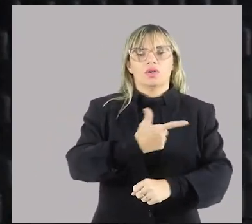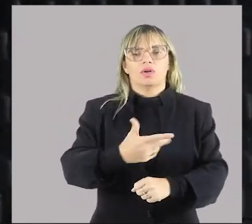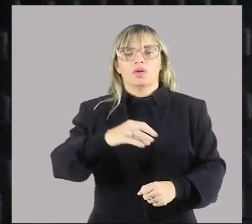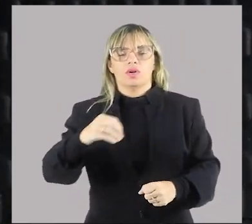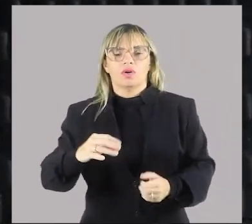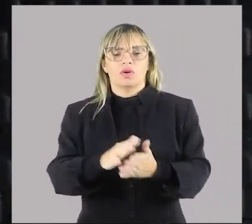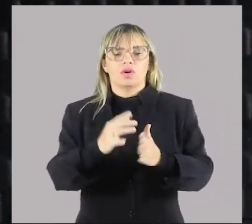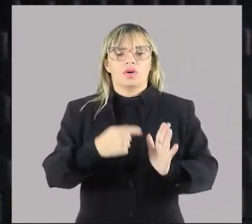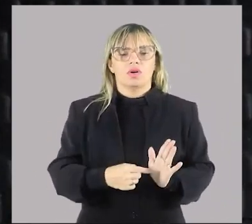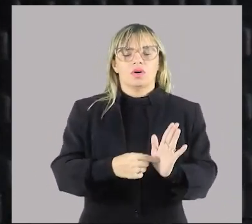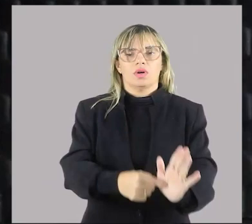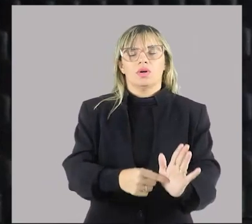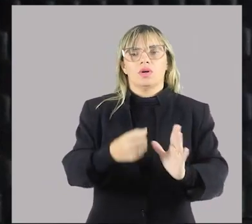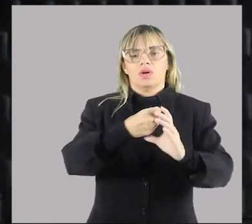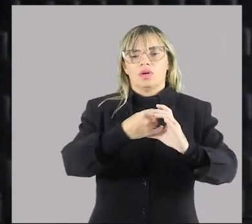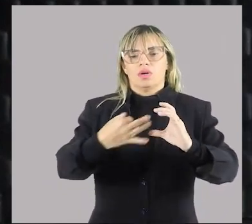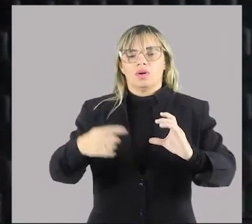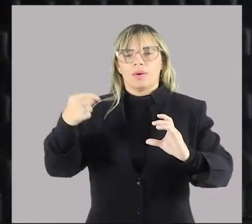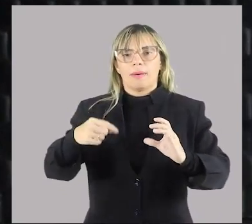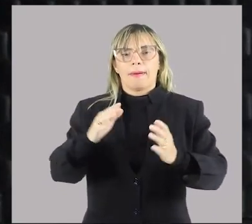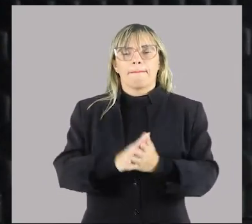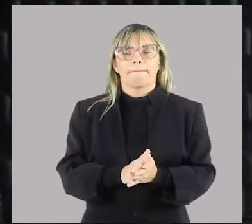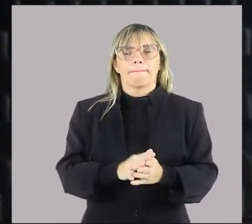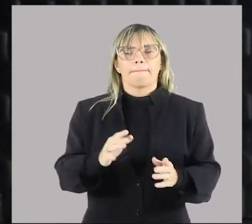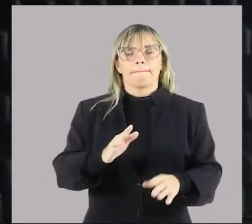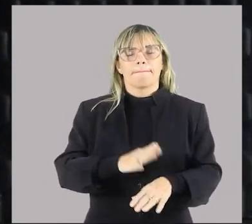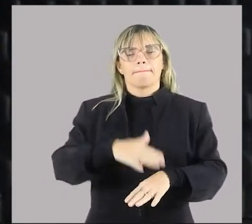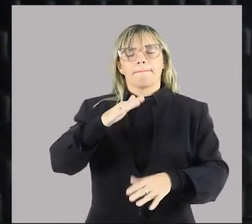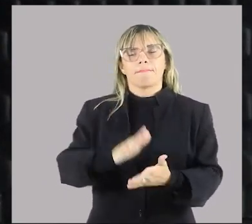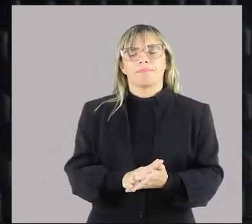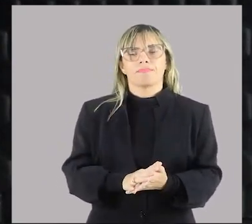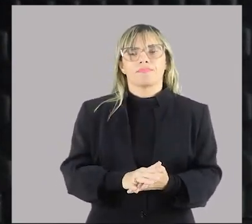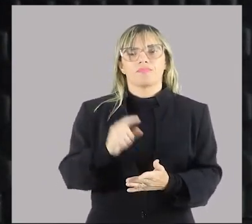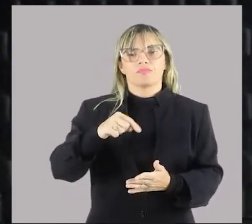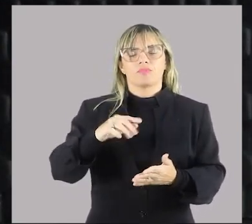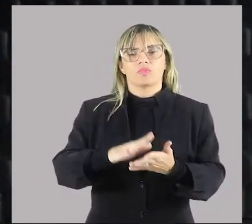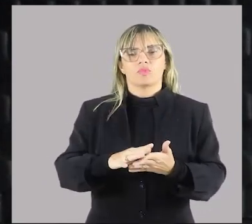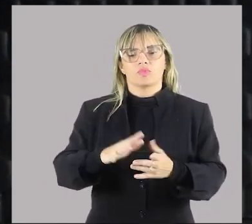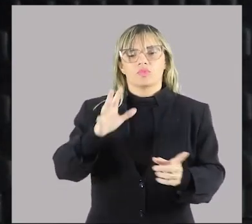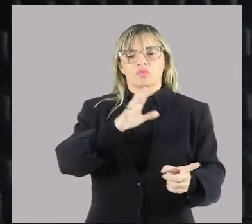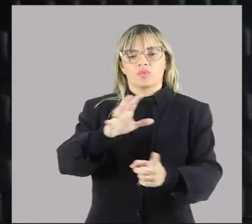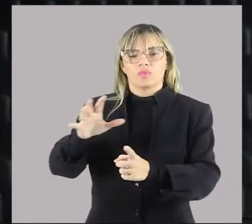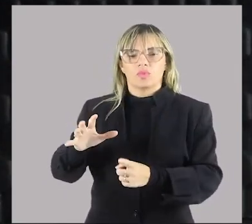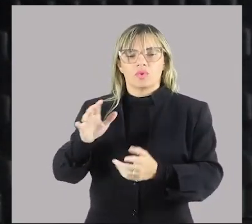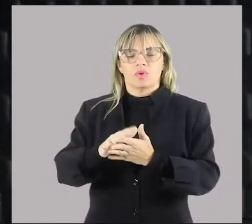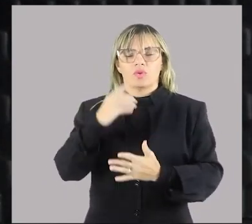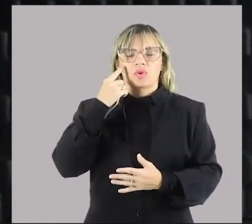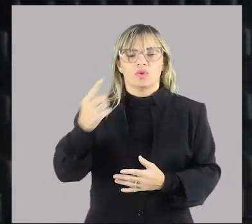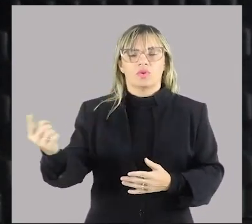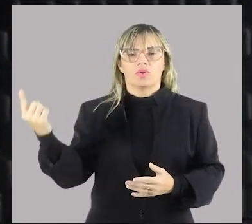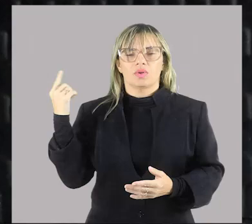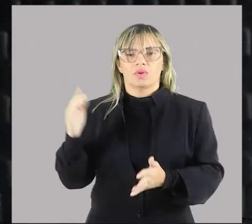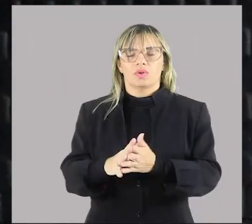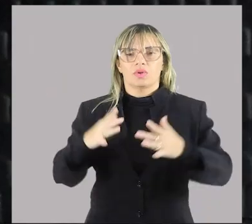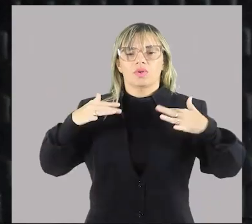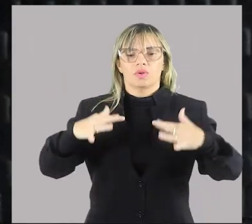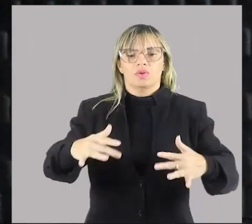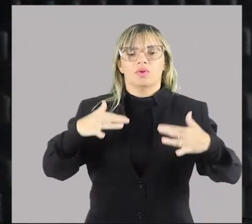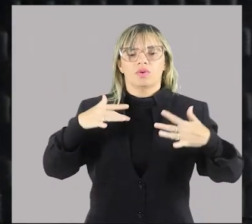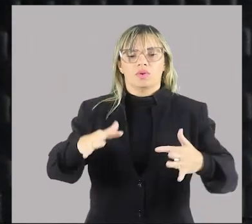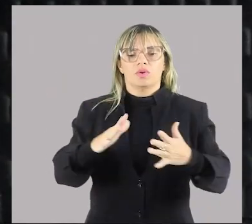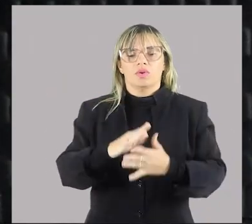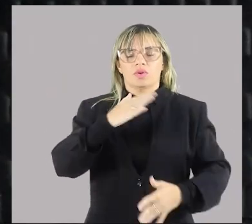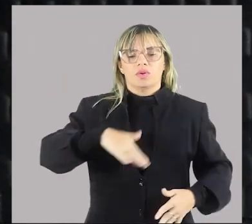mostrar, o componente que mais impactou esse Estado oligárquico, com certeza, foram os movimentos